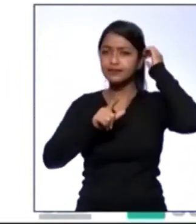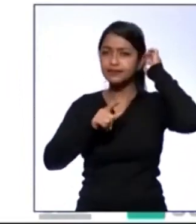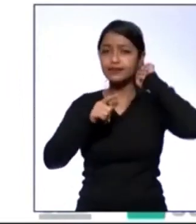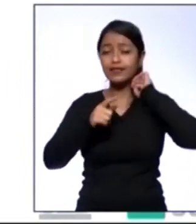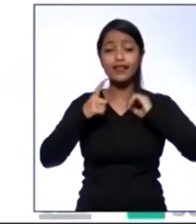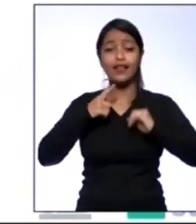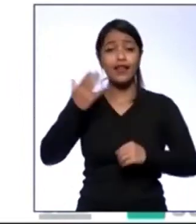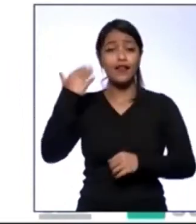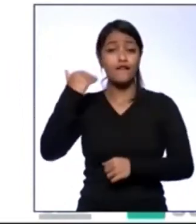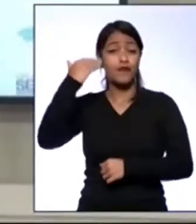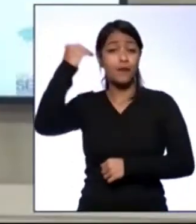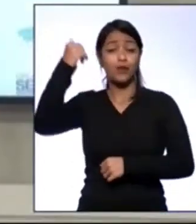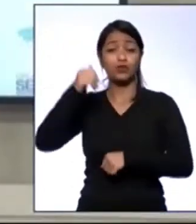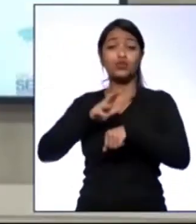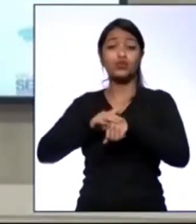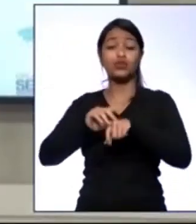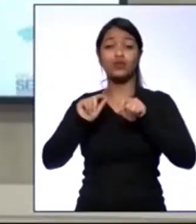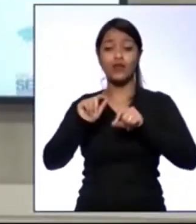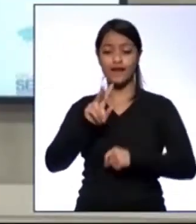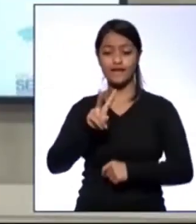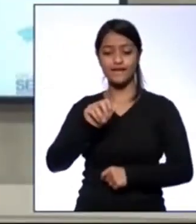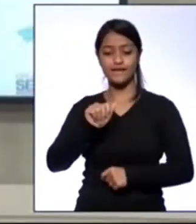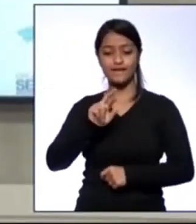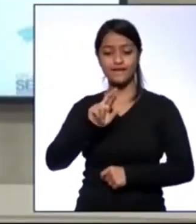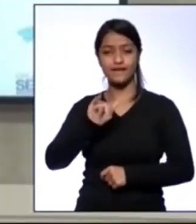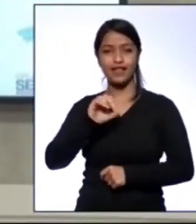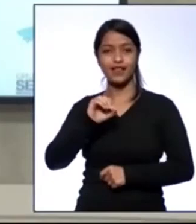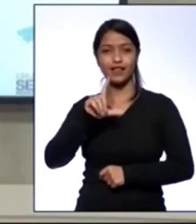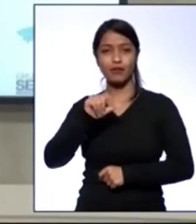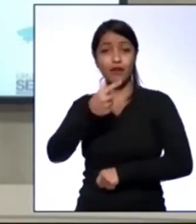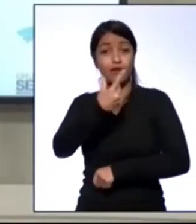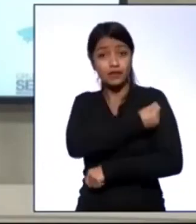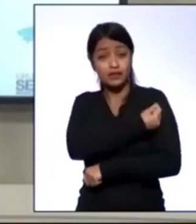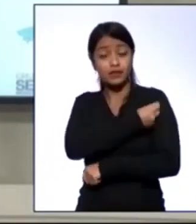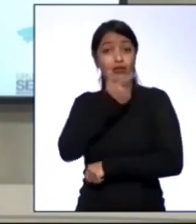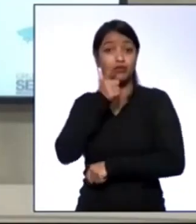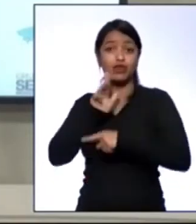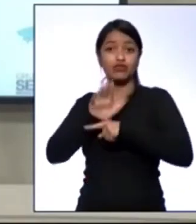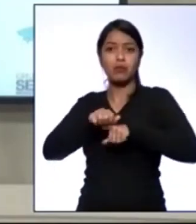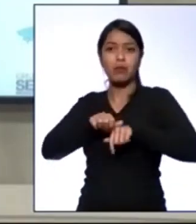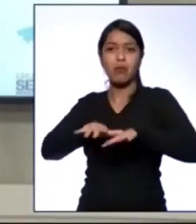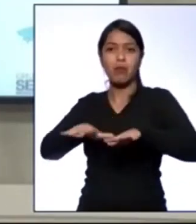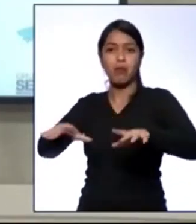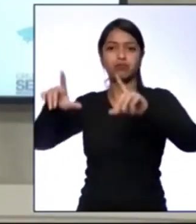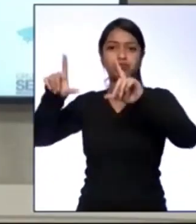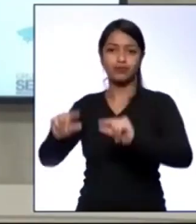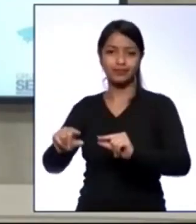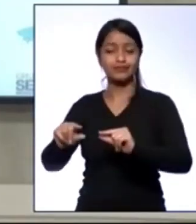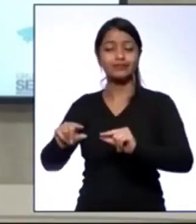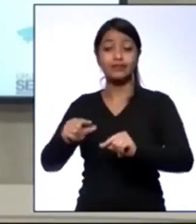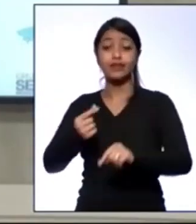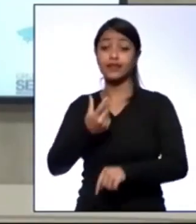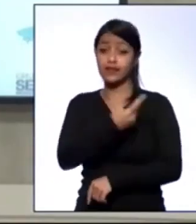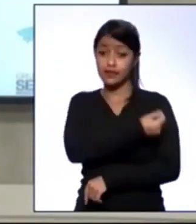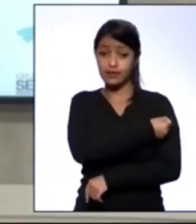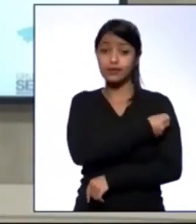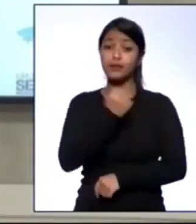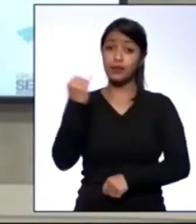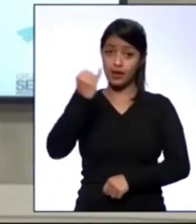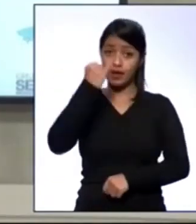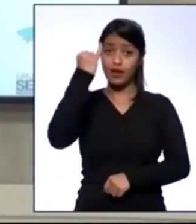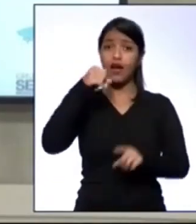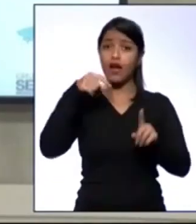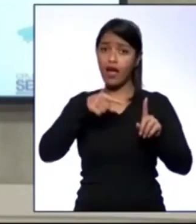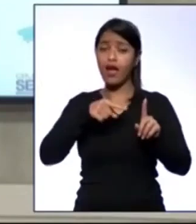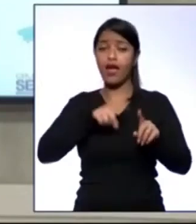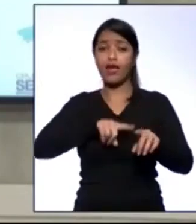é a varíola por conta da vacina. A vacina é uma técnica muito importante e